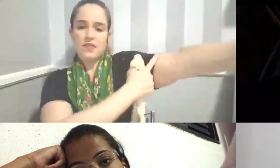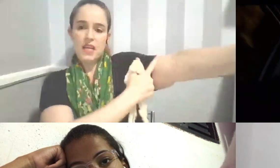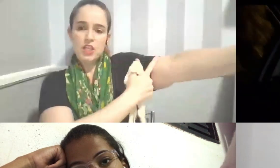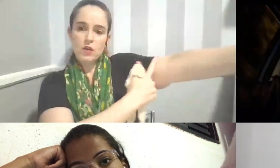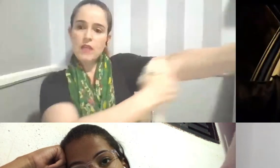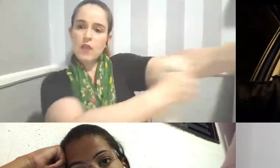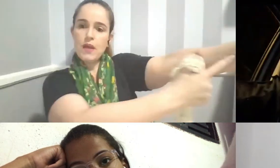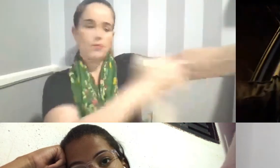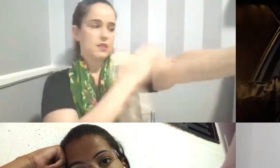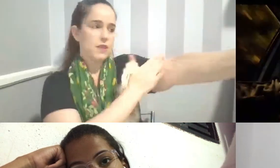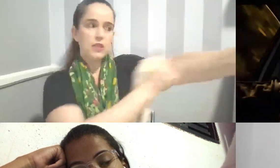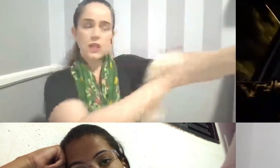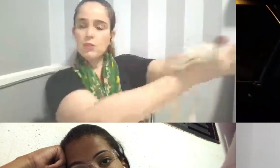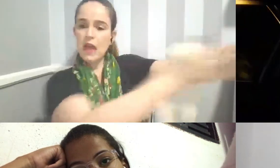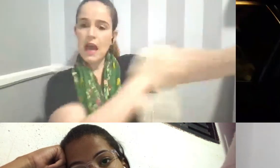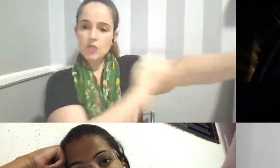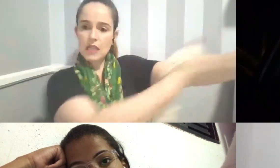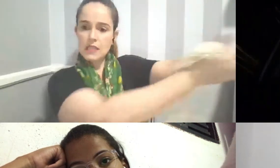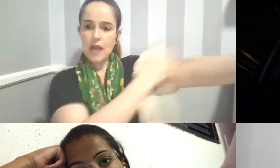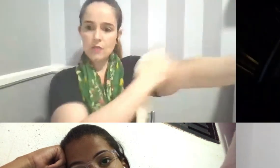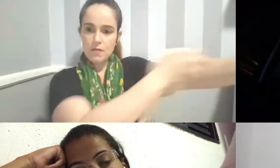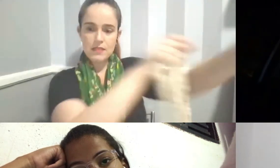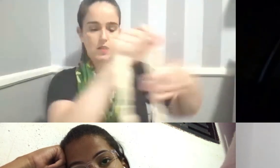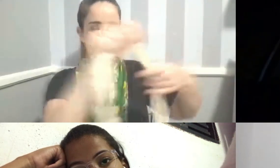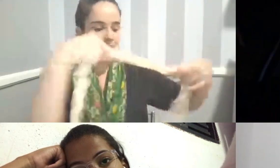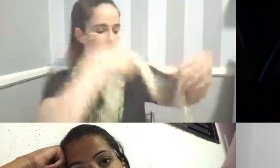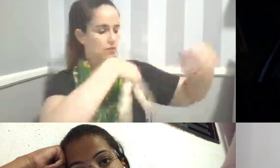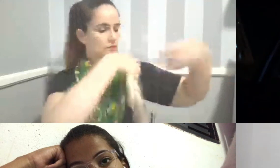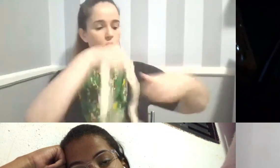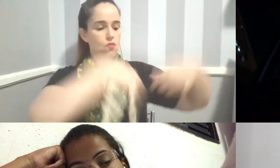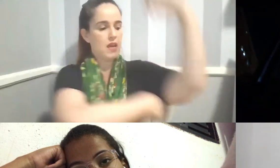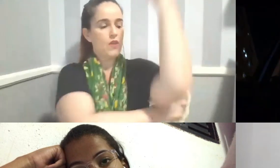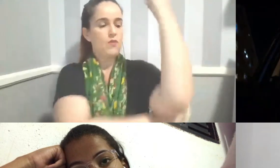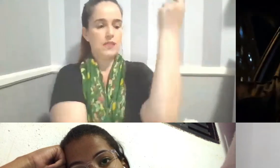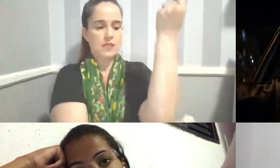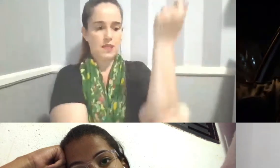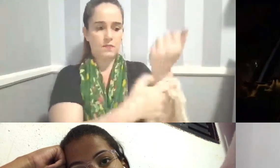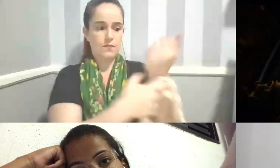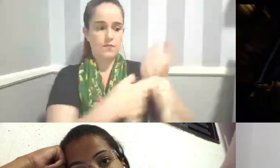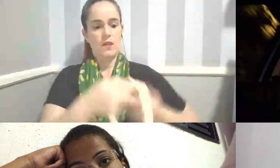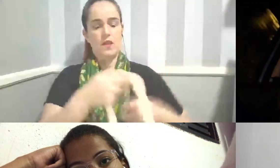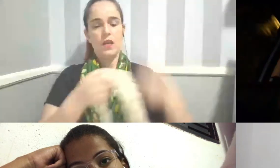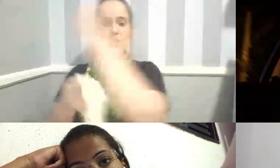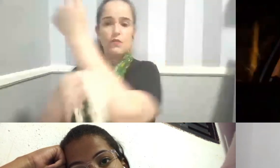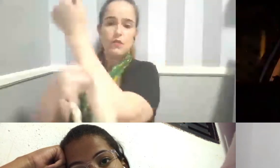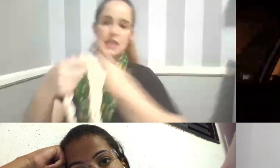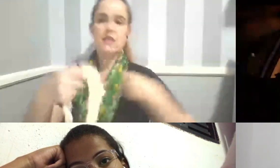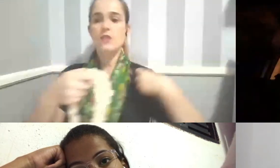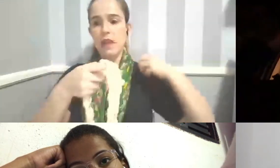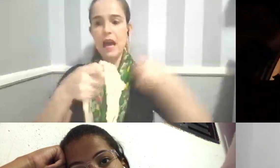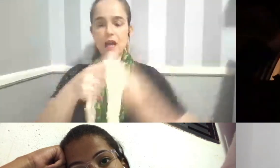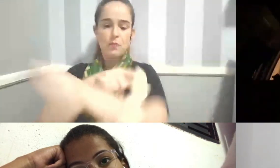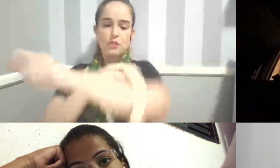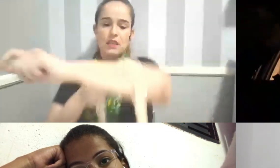Daqui para frente, eu não tenho membro. Esse membro está amputado, dilacerado ou esmagado. Então, o que eu vou fazer? Gente, eu vou fazer